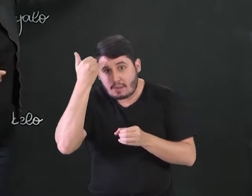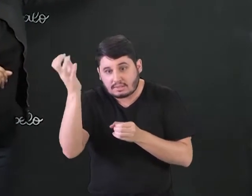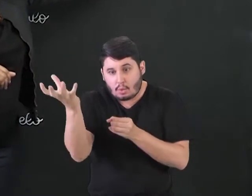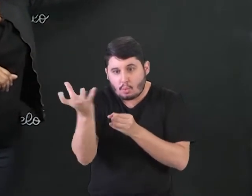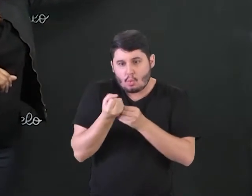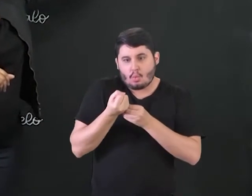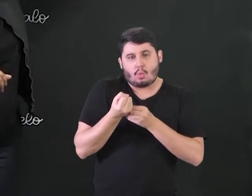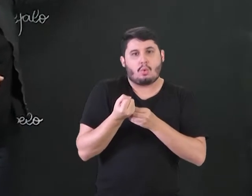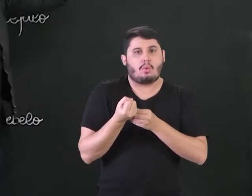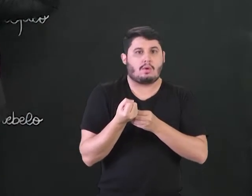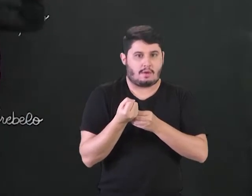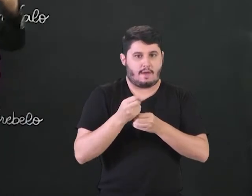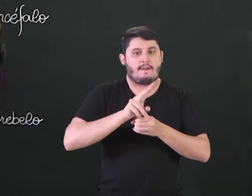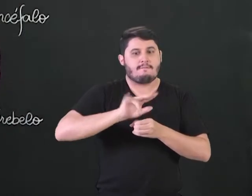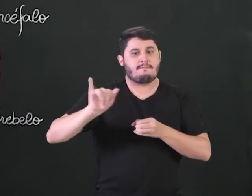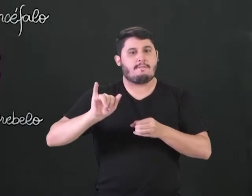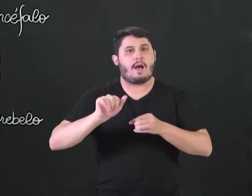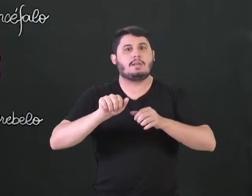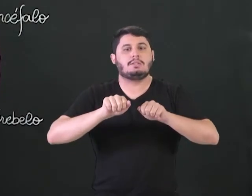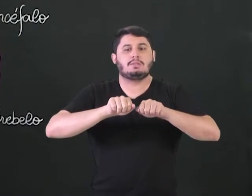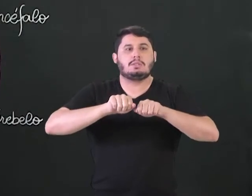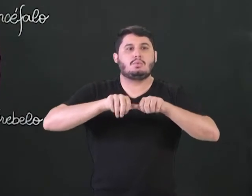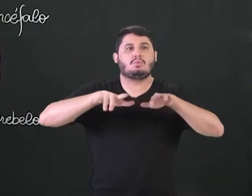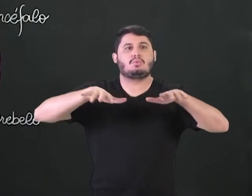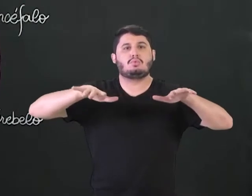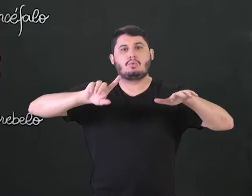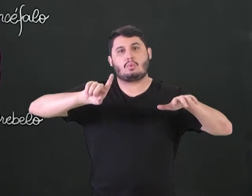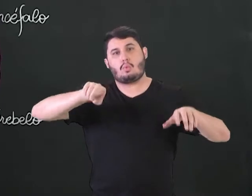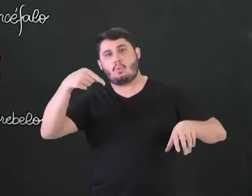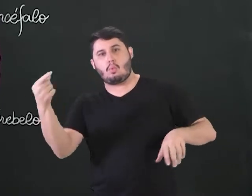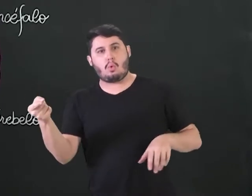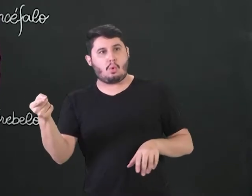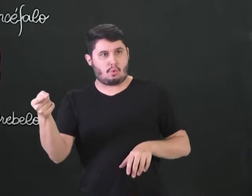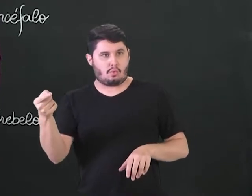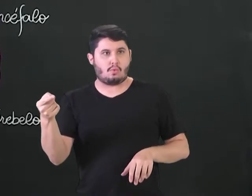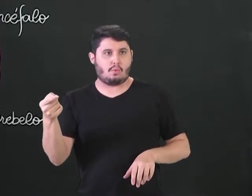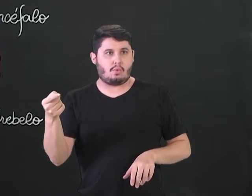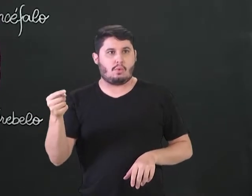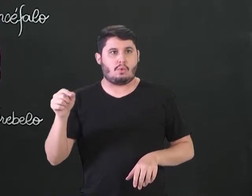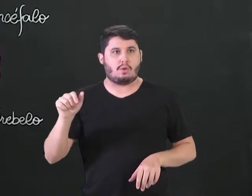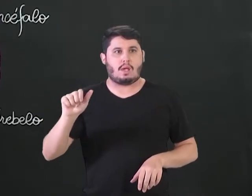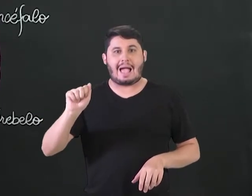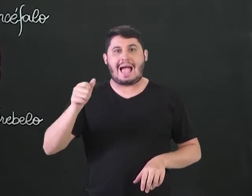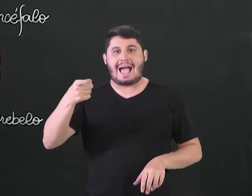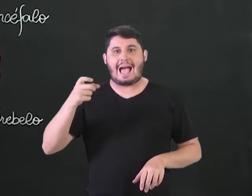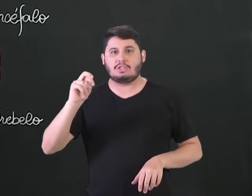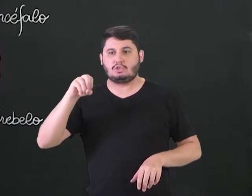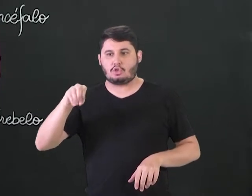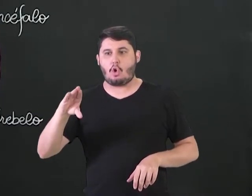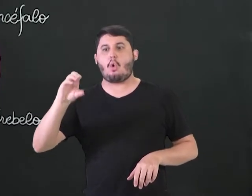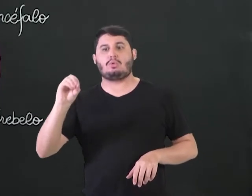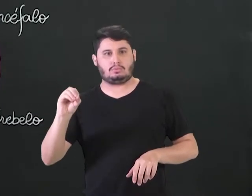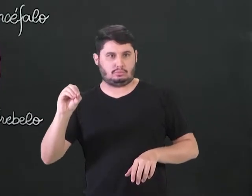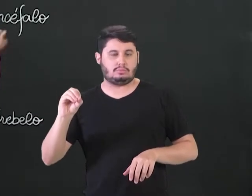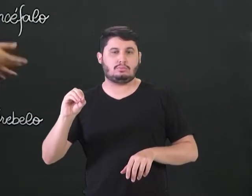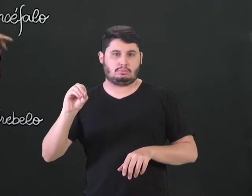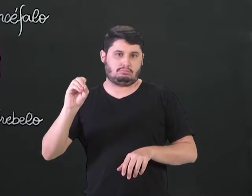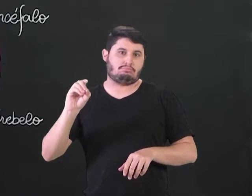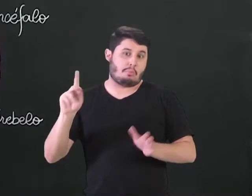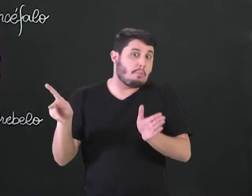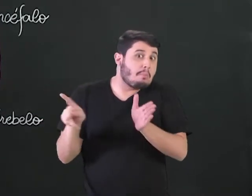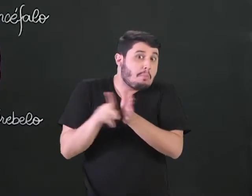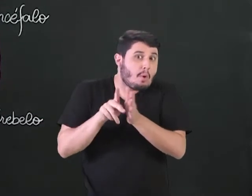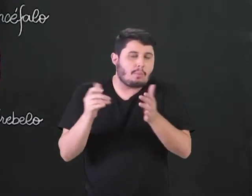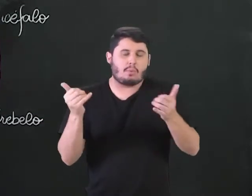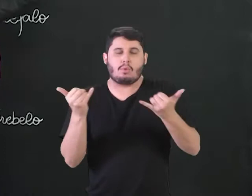esse prolongamento maior que é o axônio. Então o impulso nervoso ele vai passar sempre nesse sentido.